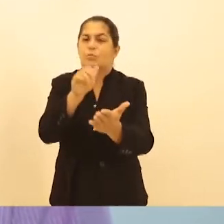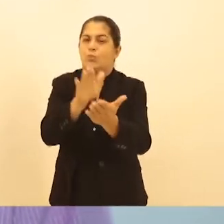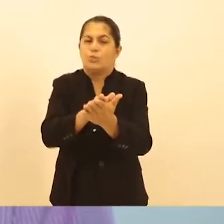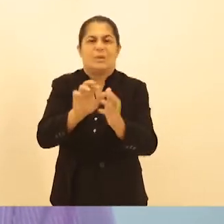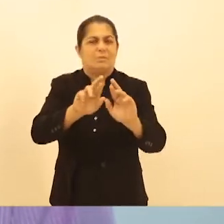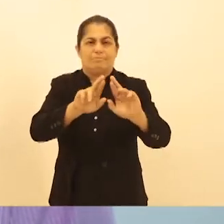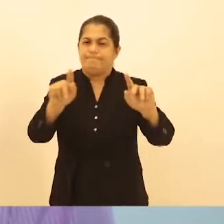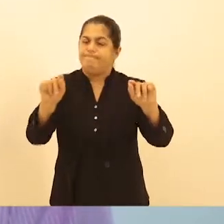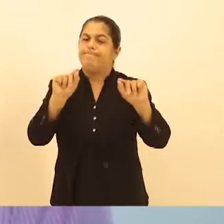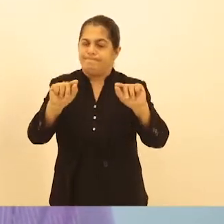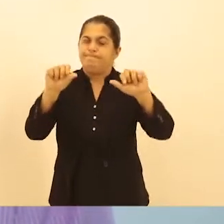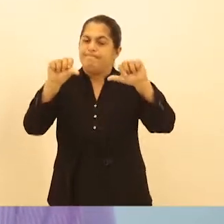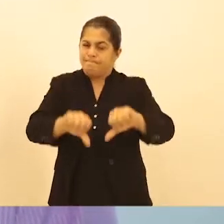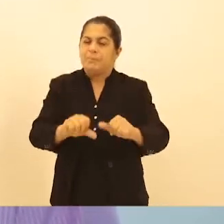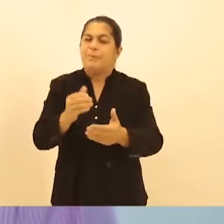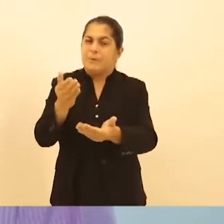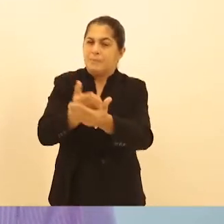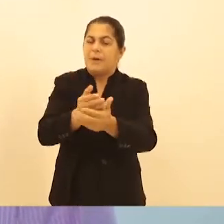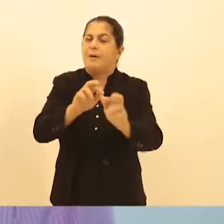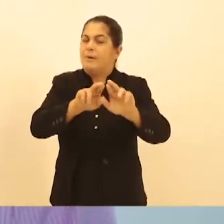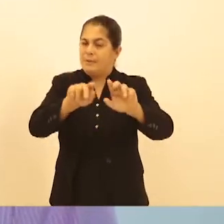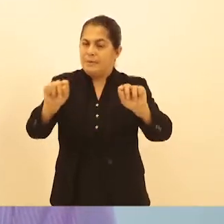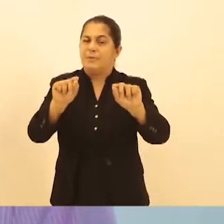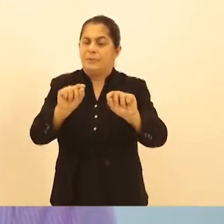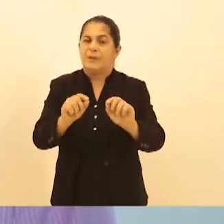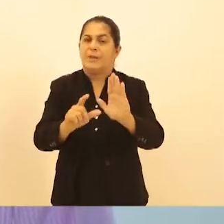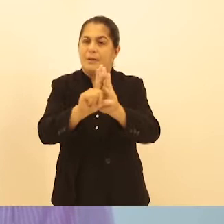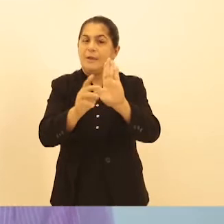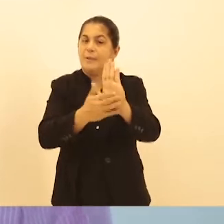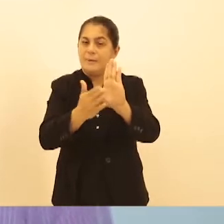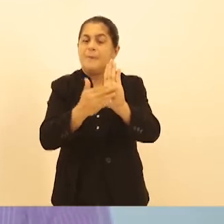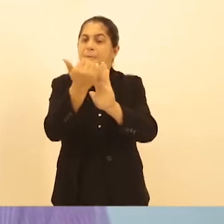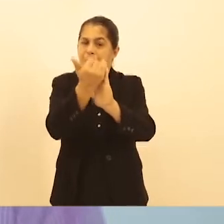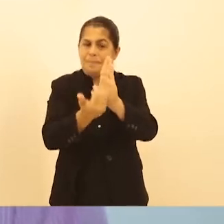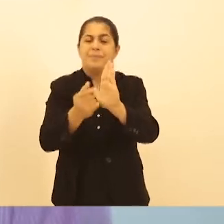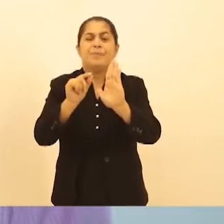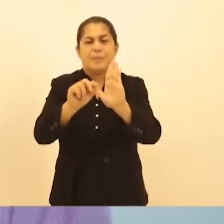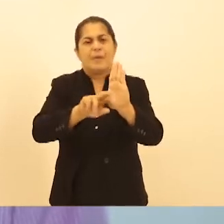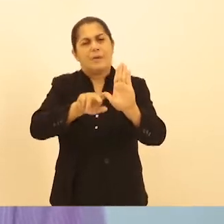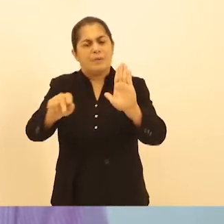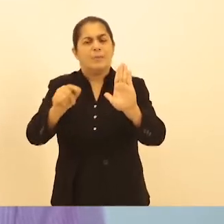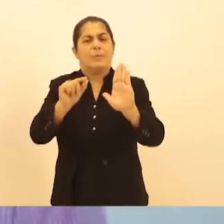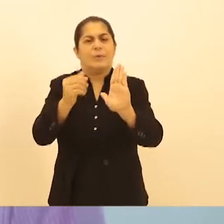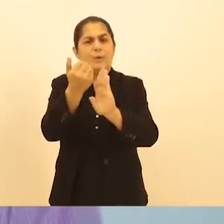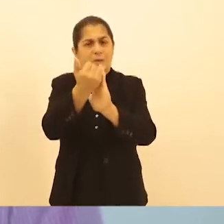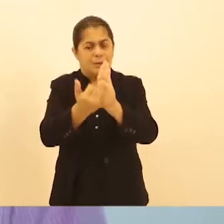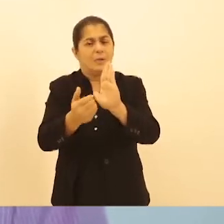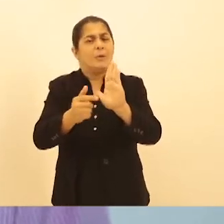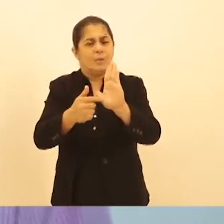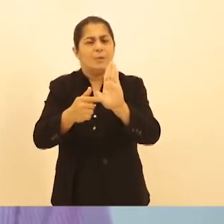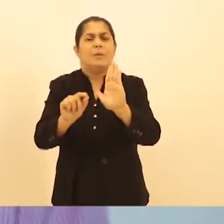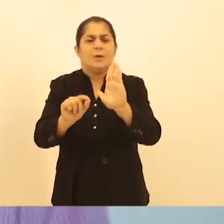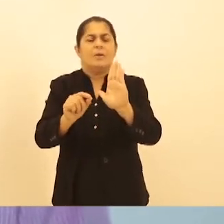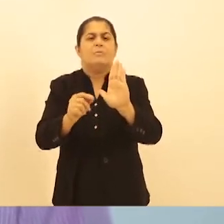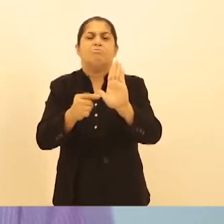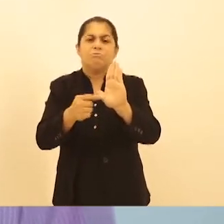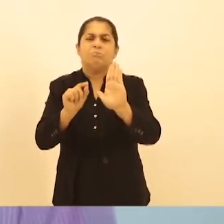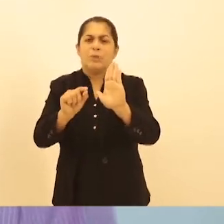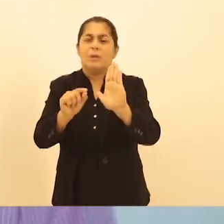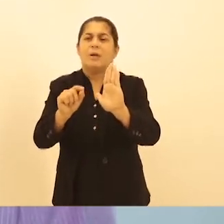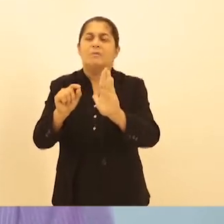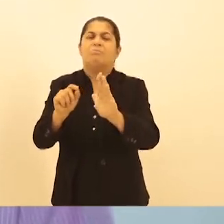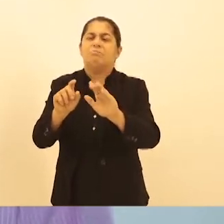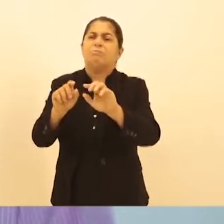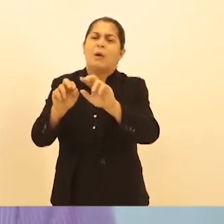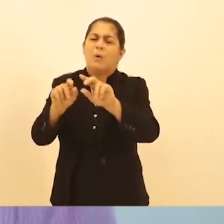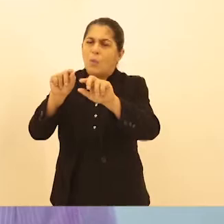farmácias é só fazer as sanções e penalidades já previstas na legislação sanitária que eles agem desde com a notificação até apreensão dos